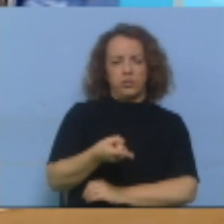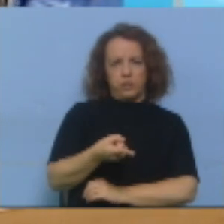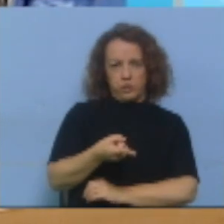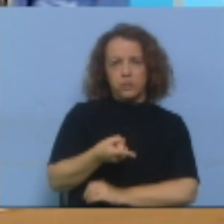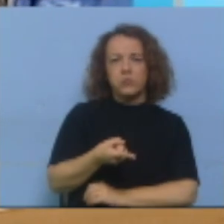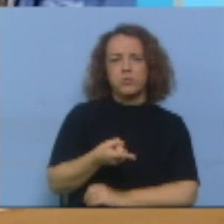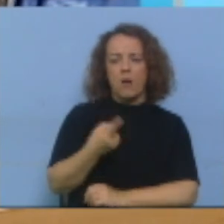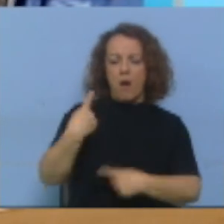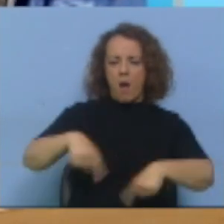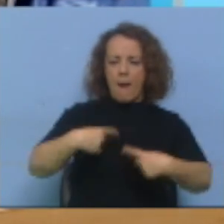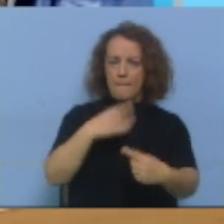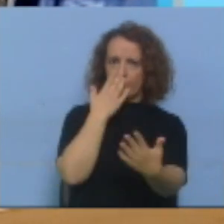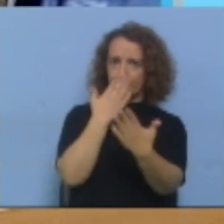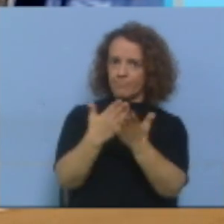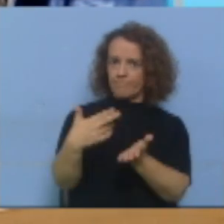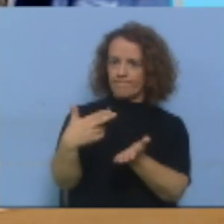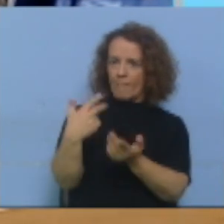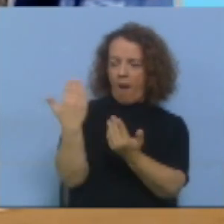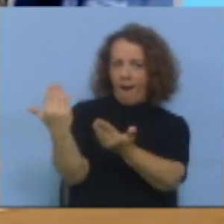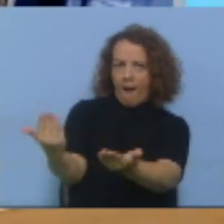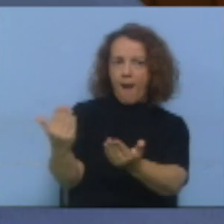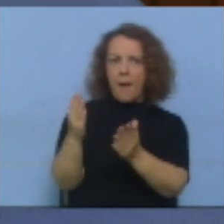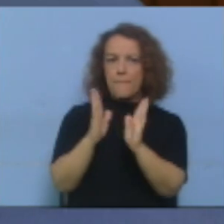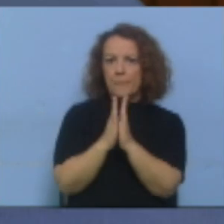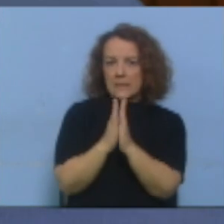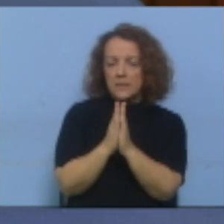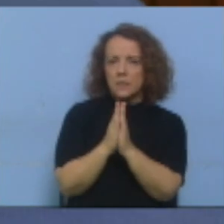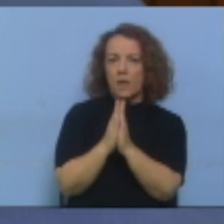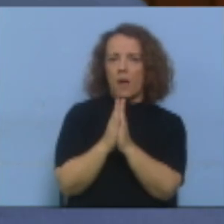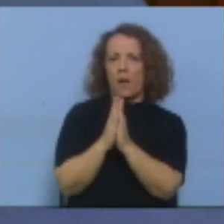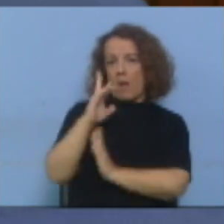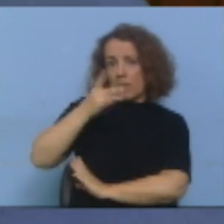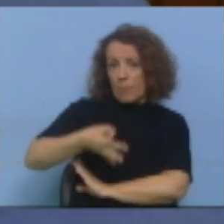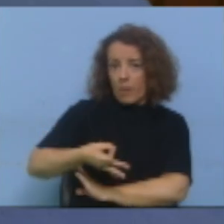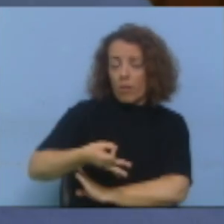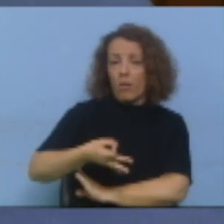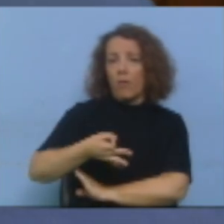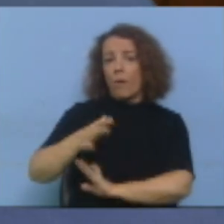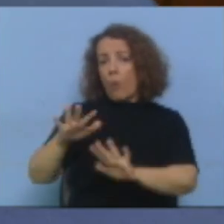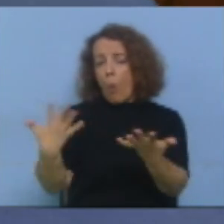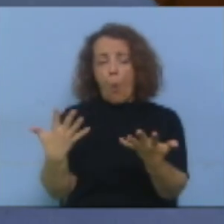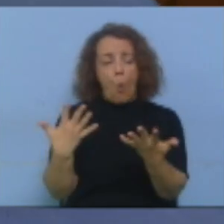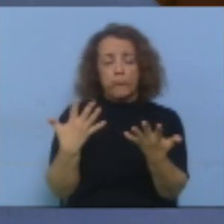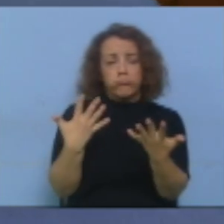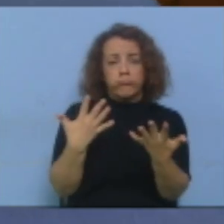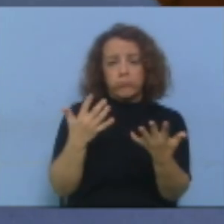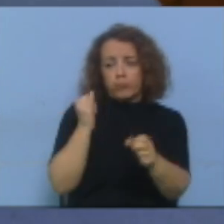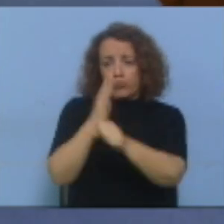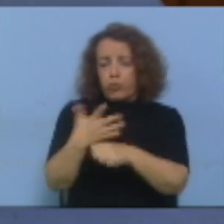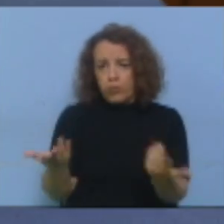da presença, da transmissão da missa, quer pela RTP, quer por quem seja,